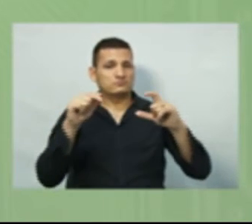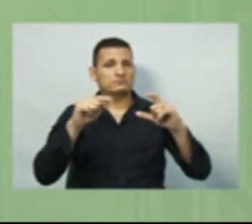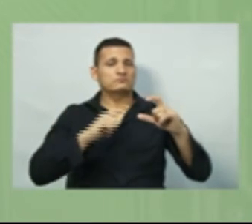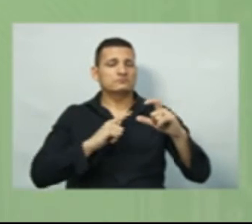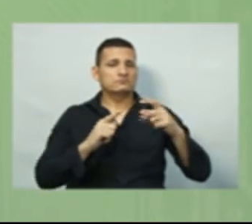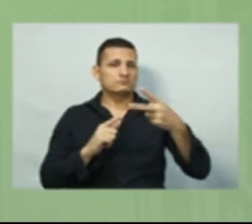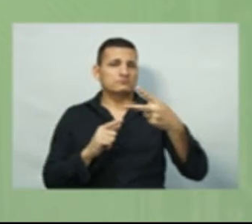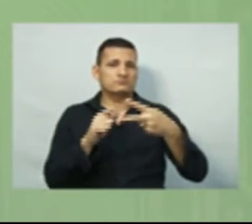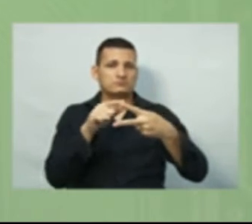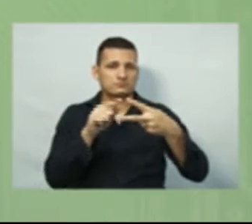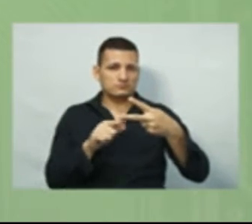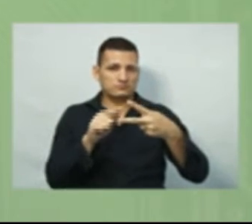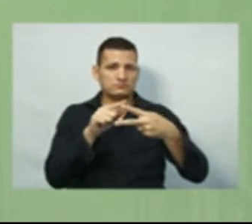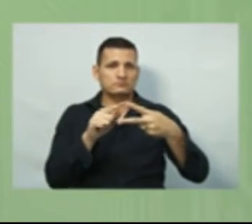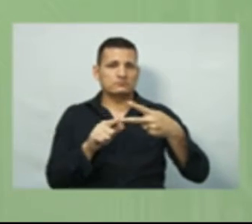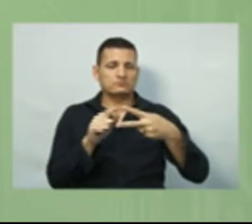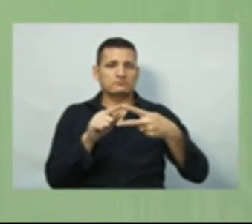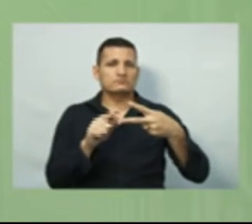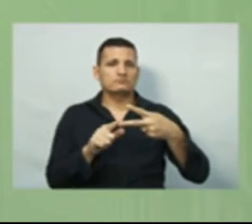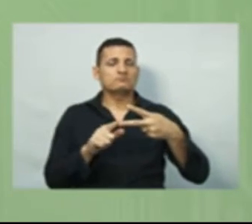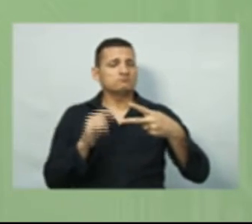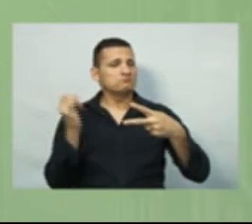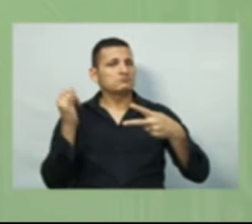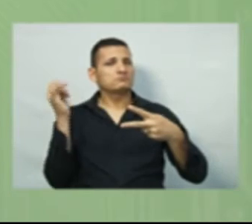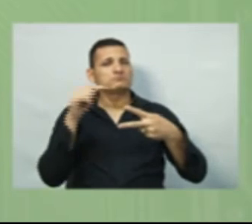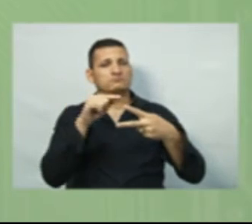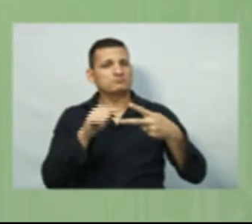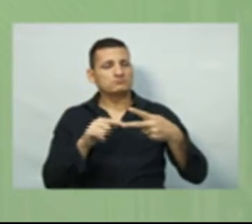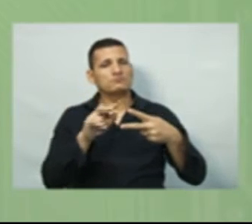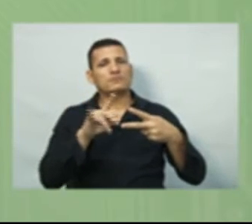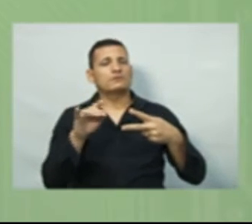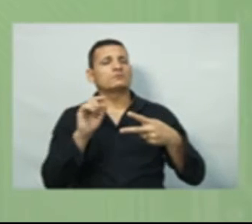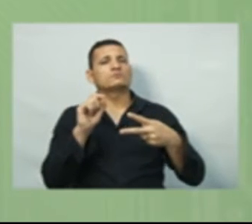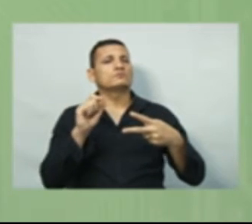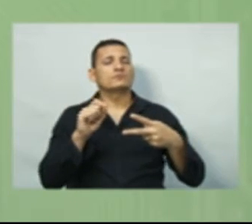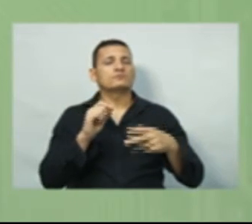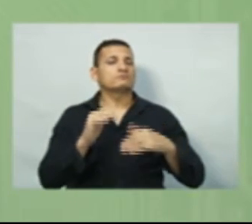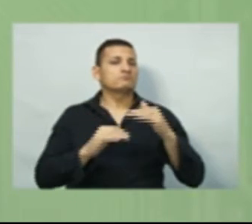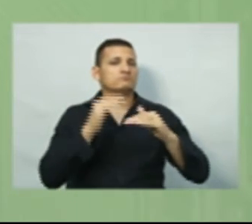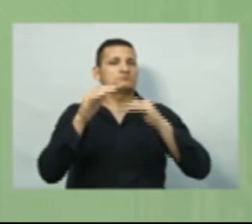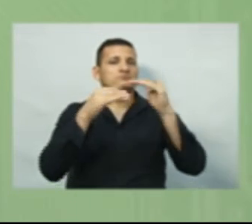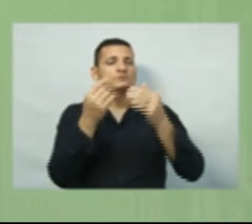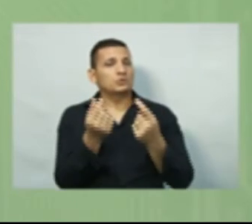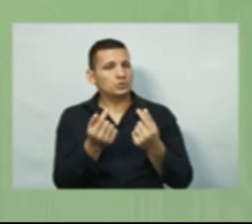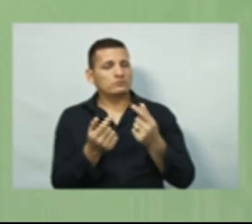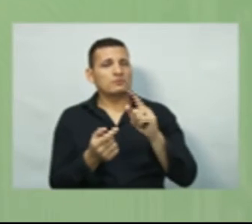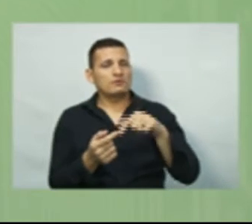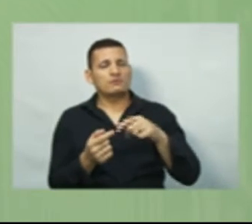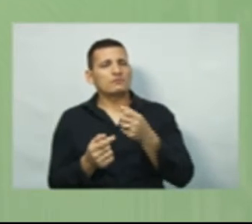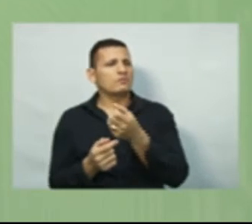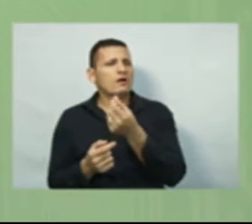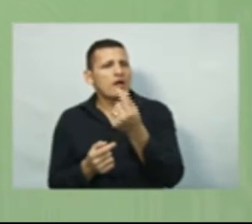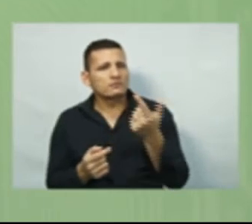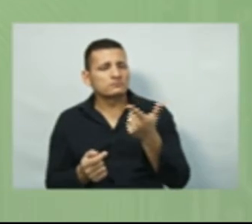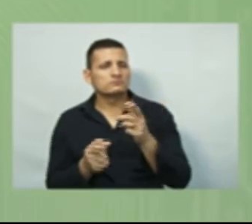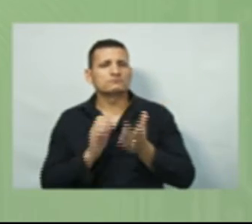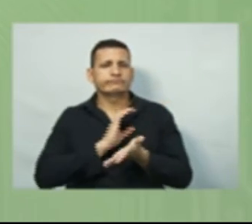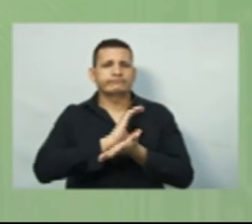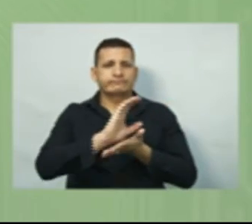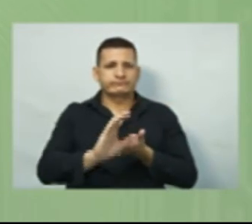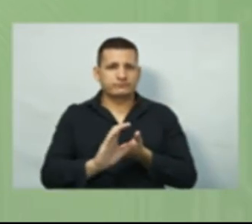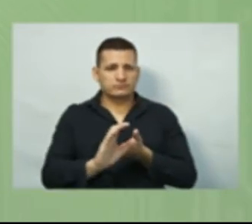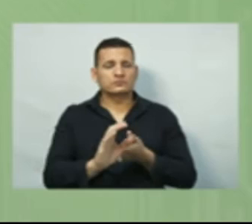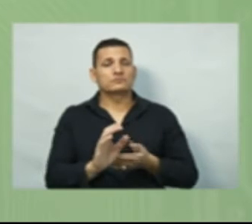fatores fundamentais que vão determinar diretamente o desenvolvimento econômico, que é essa questão de quanto que é investido em relação